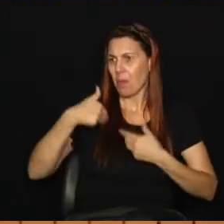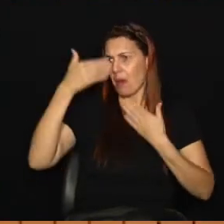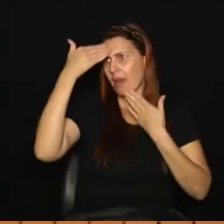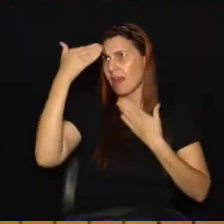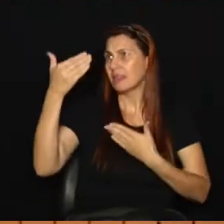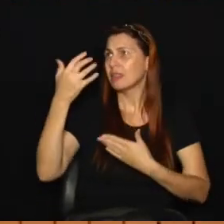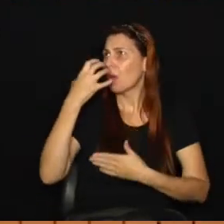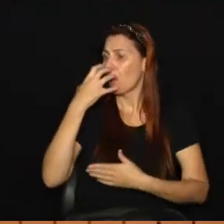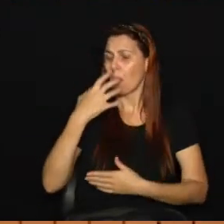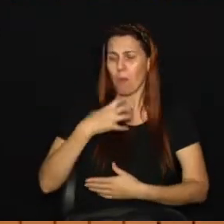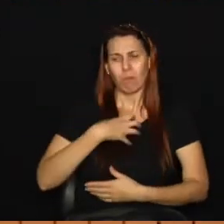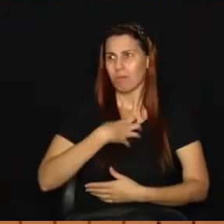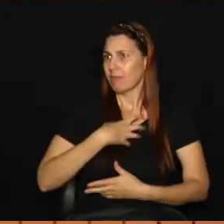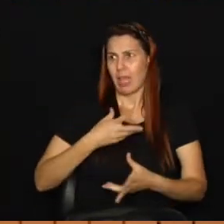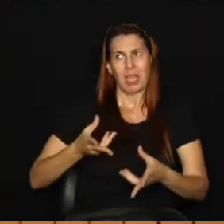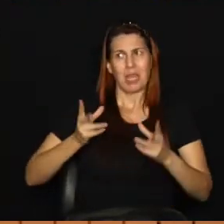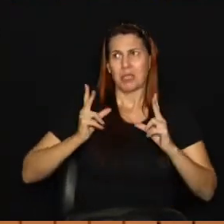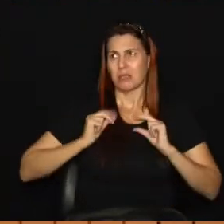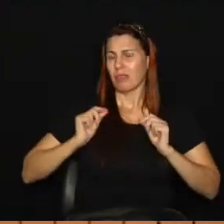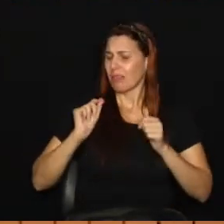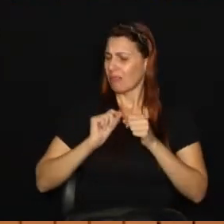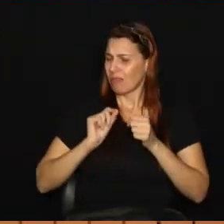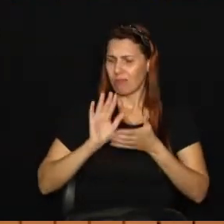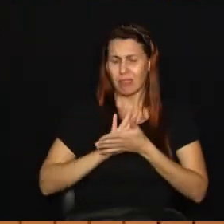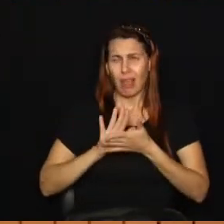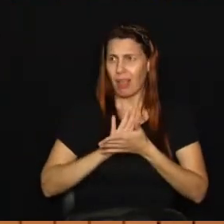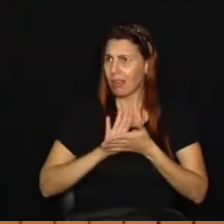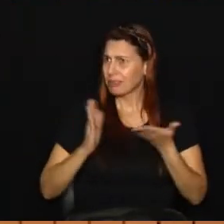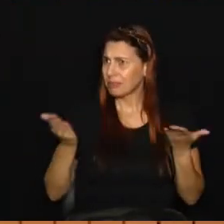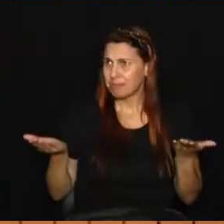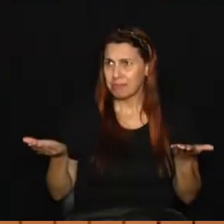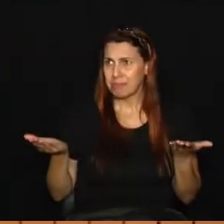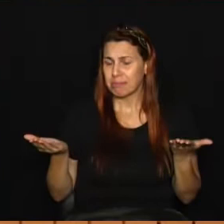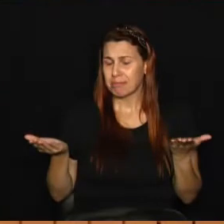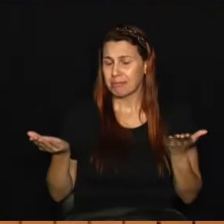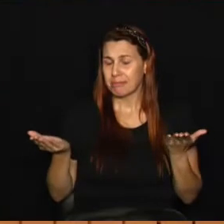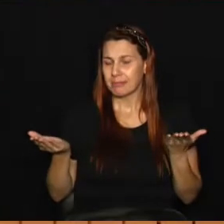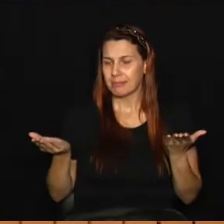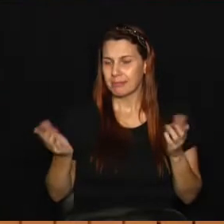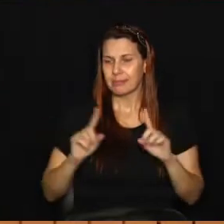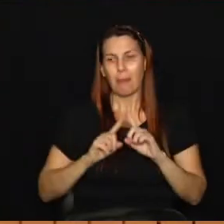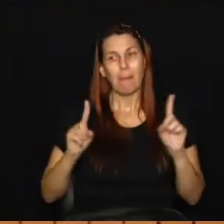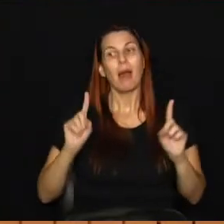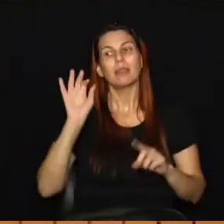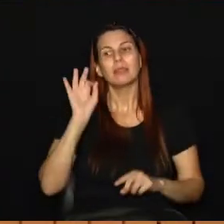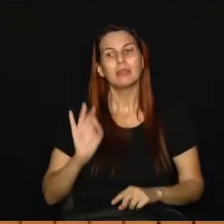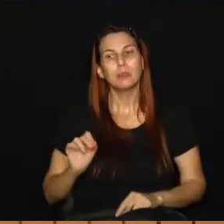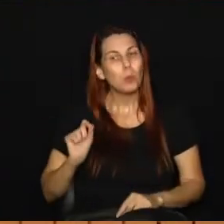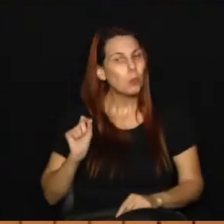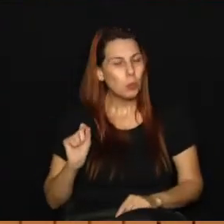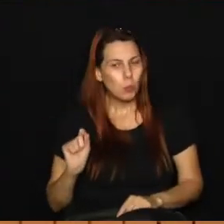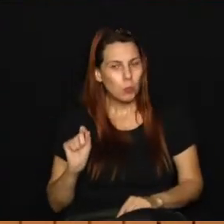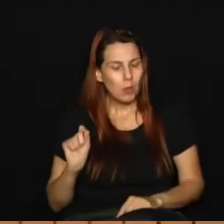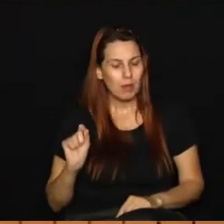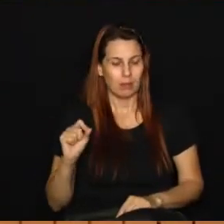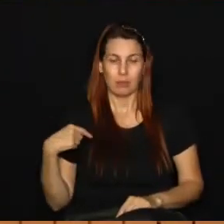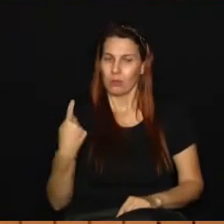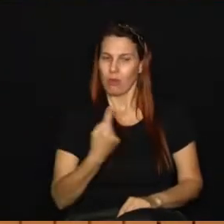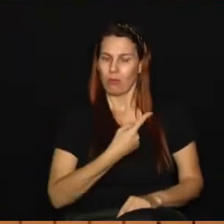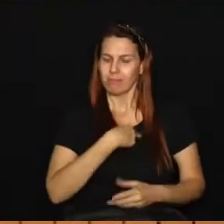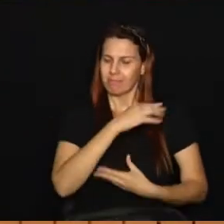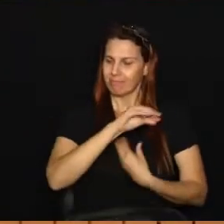mereço, não é? Eu não fiz nada, não é? Mas uma coisa é certa, a gente se